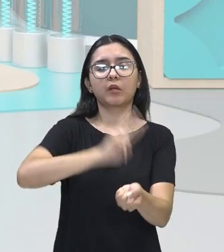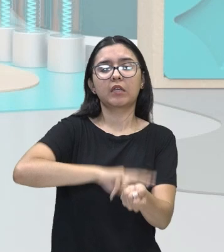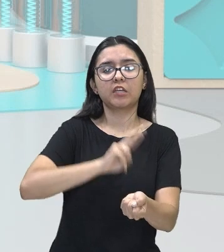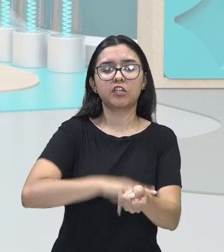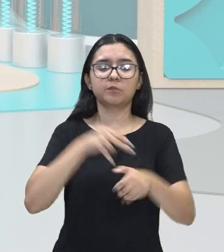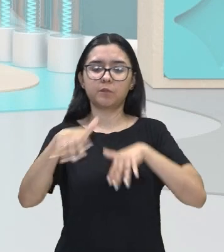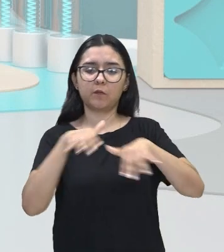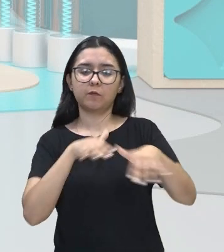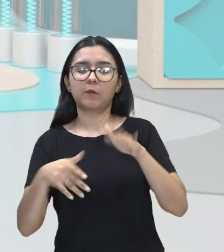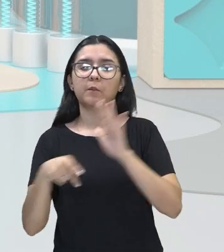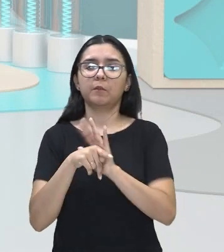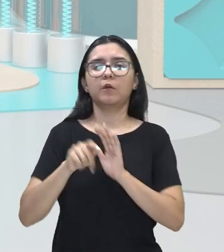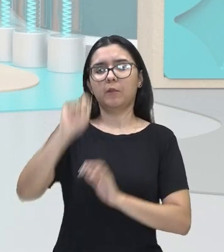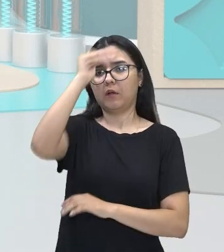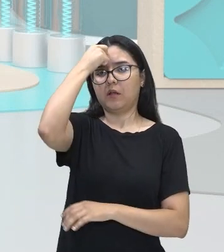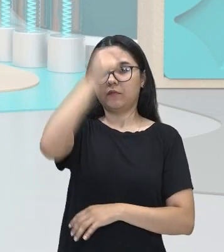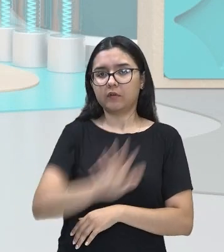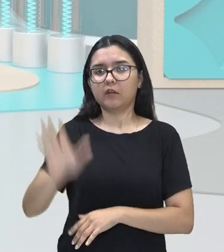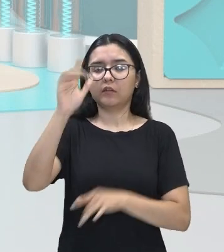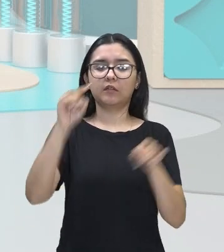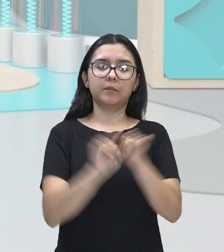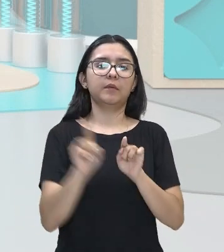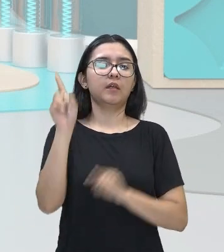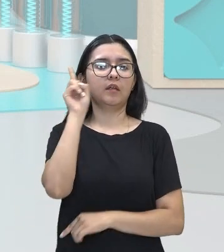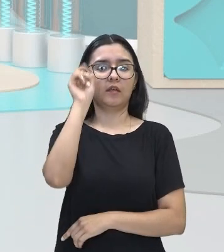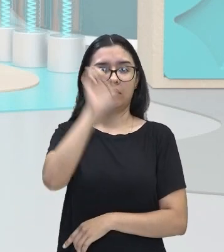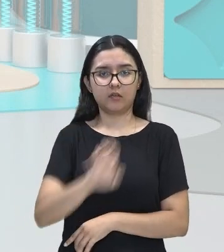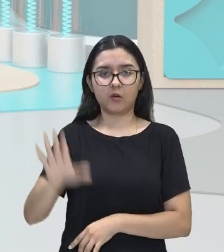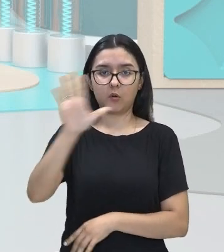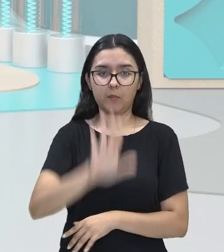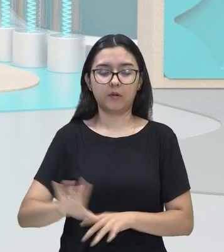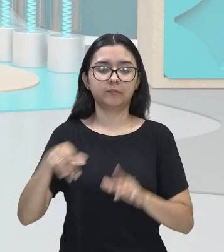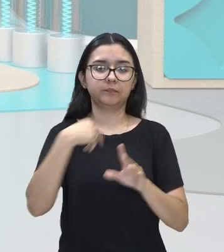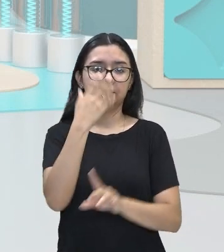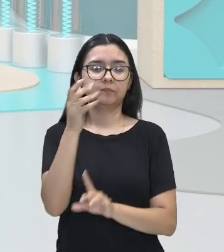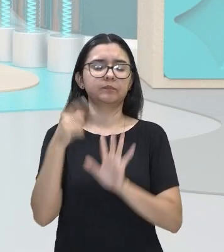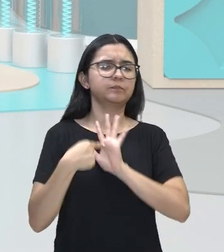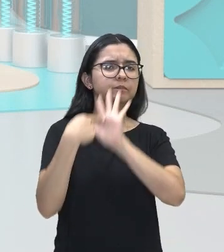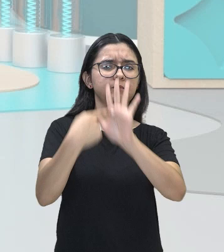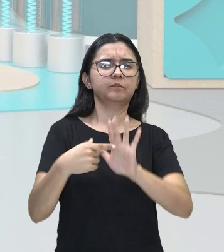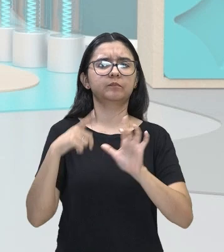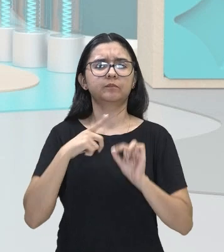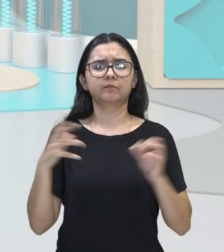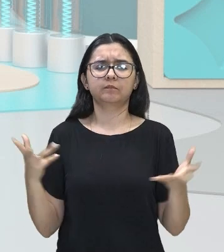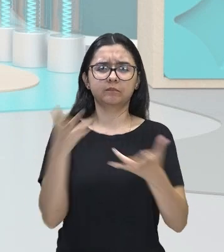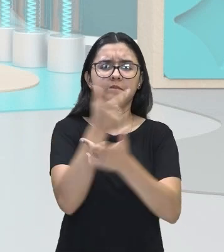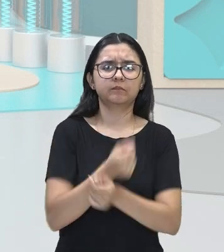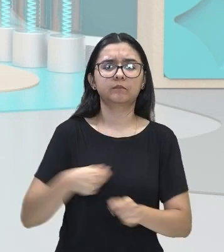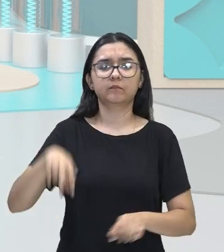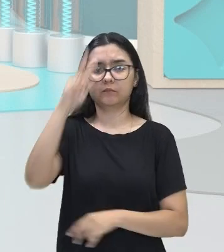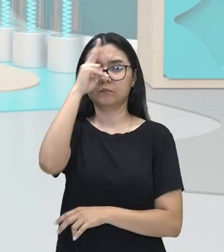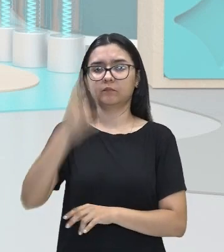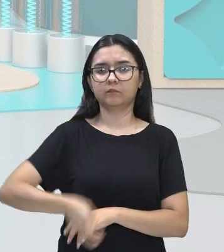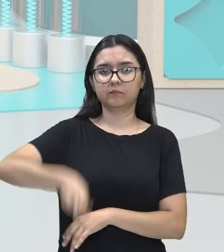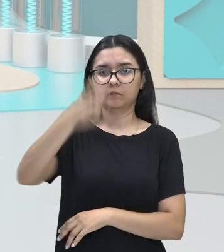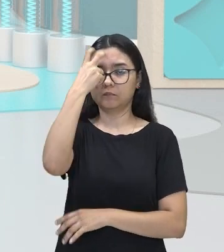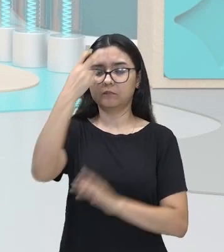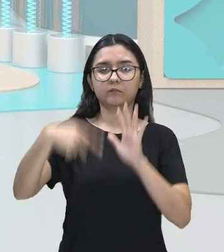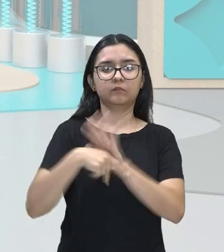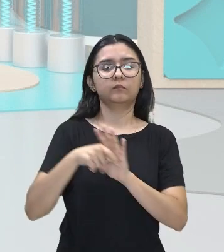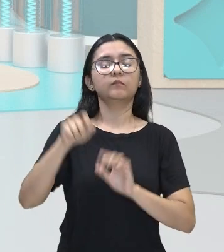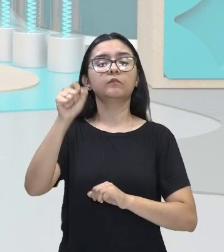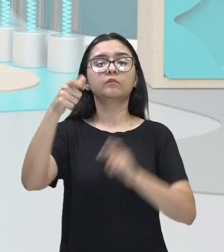de origens africana e europeia, refletindo a rica história cultural das regiões onde